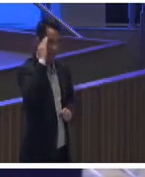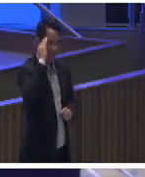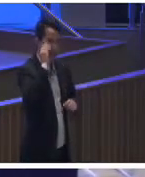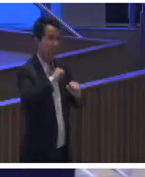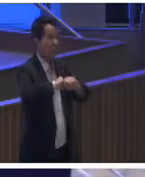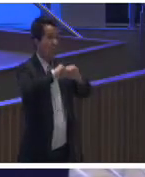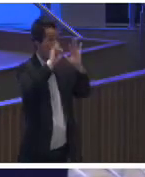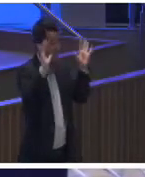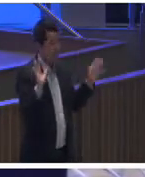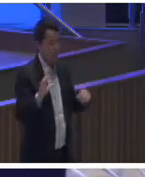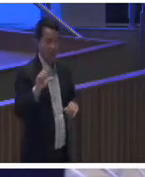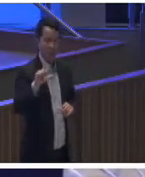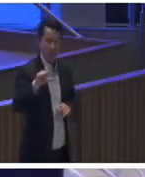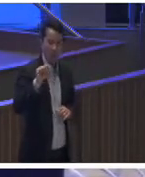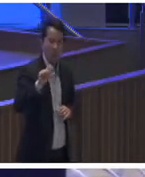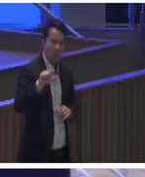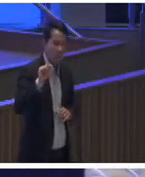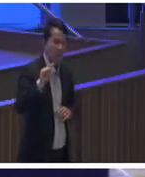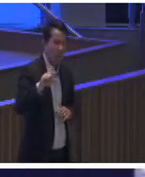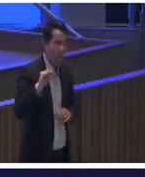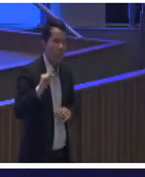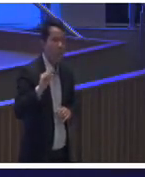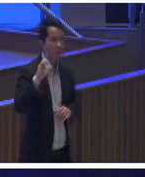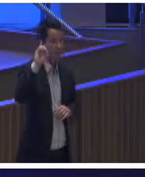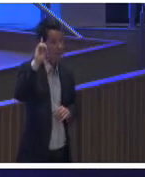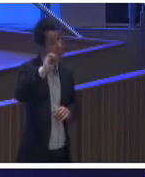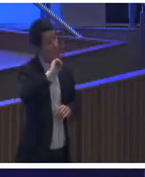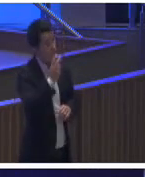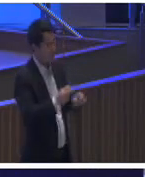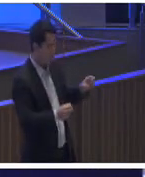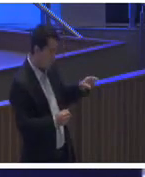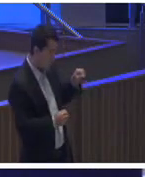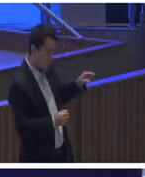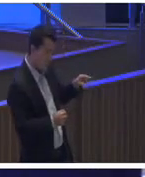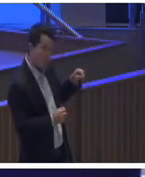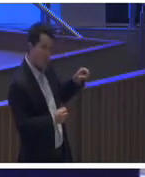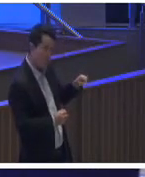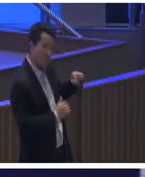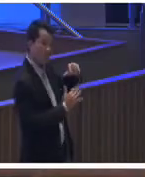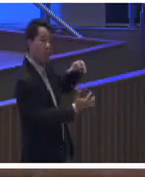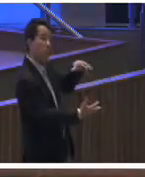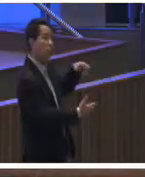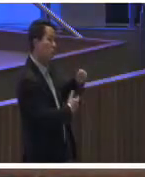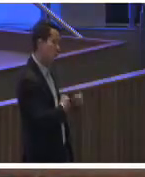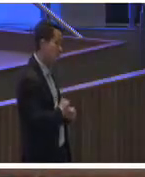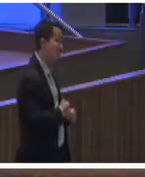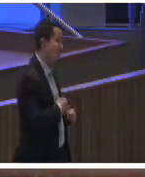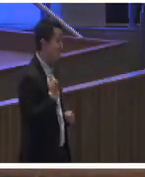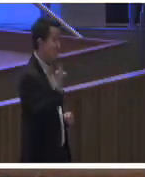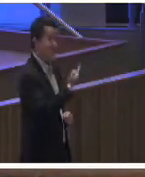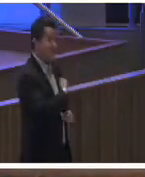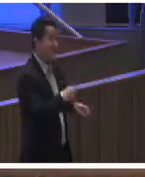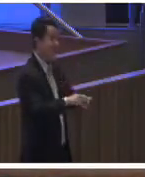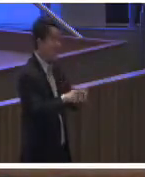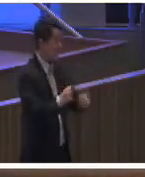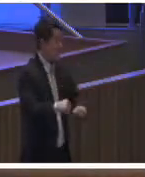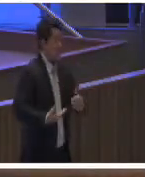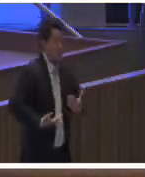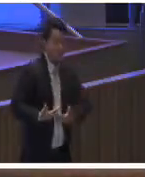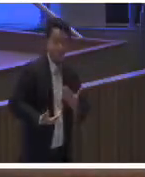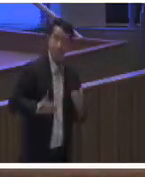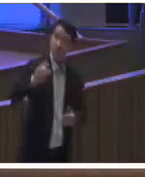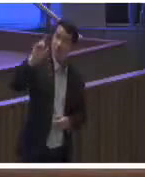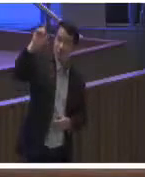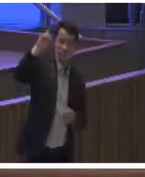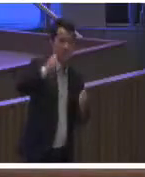visão, desse povo que se diz servo de Deus. E quando isso acontece, algo